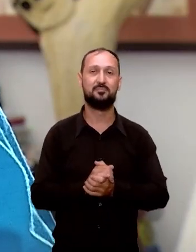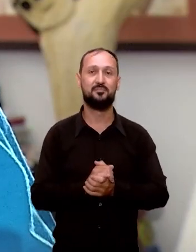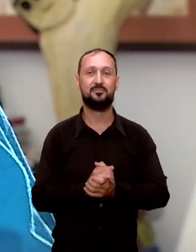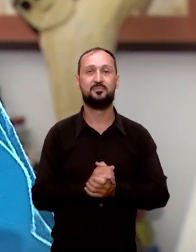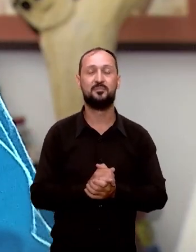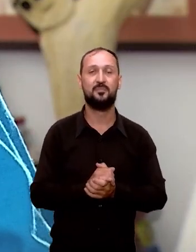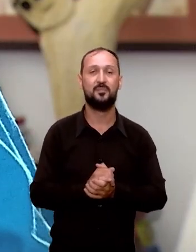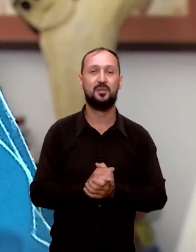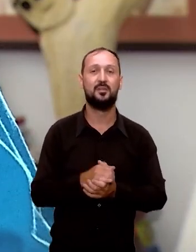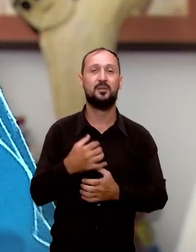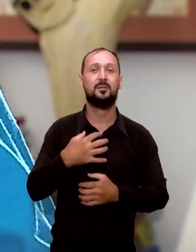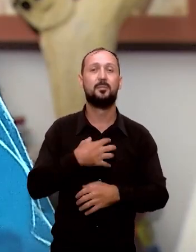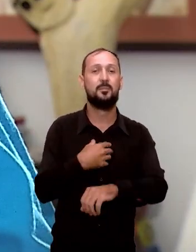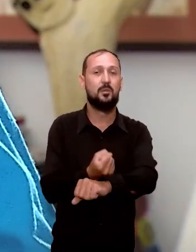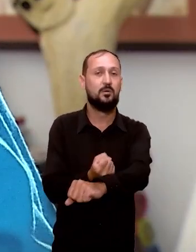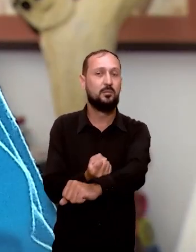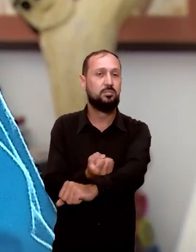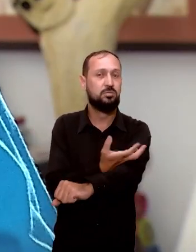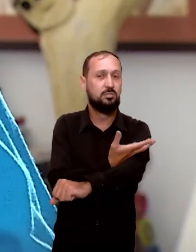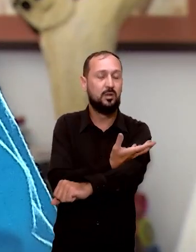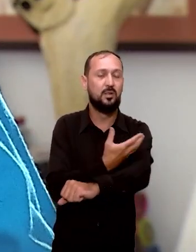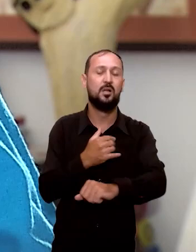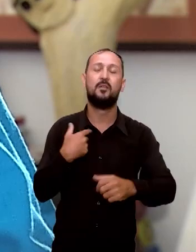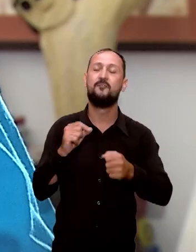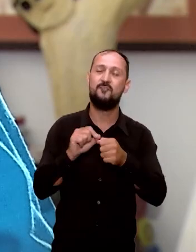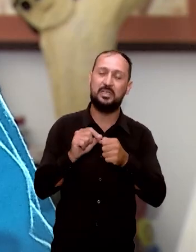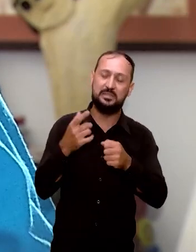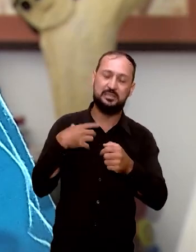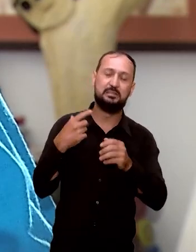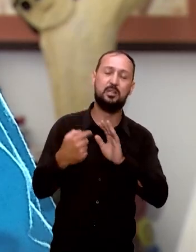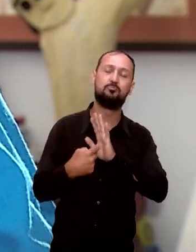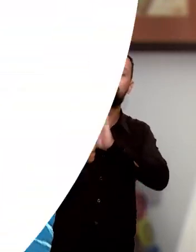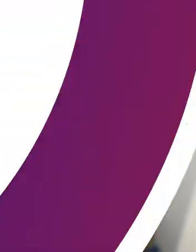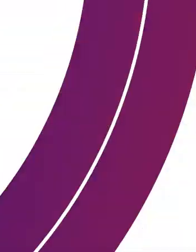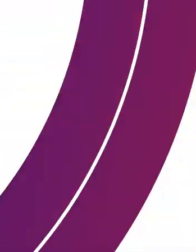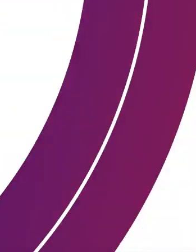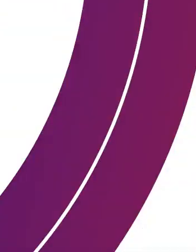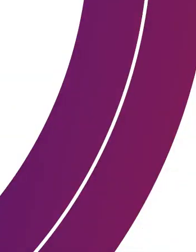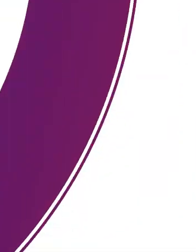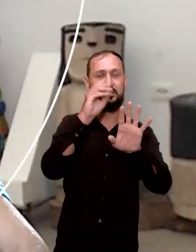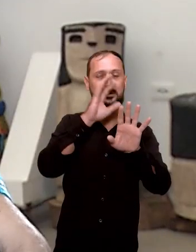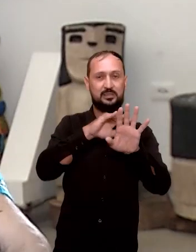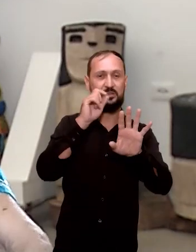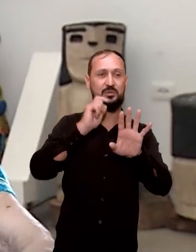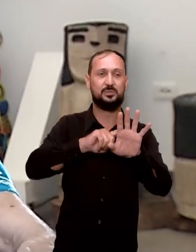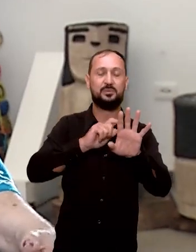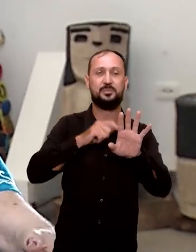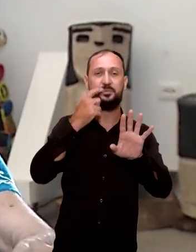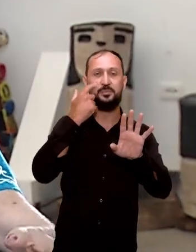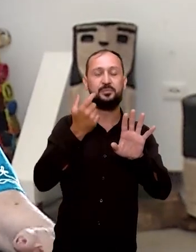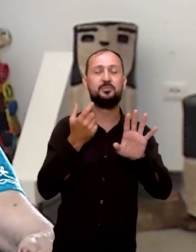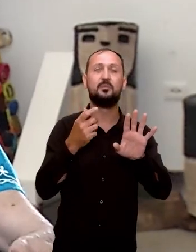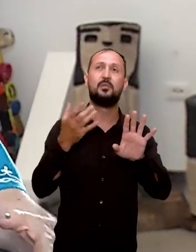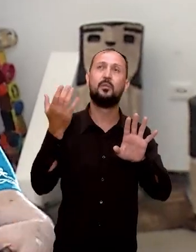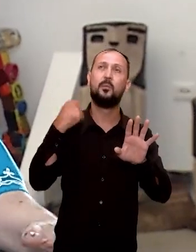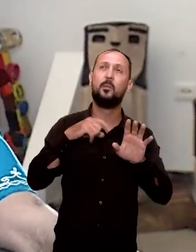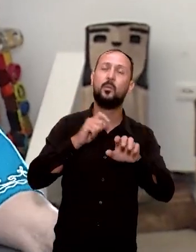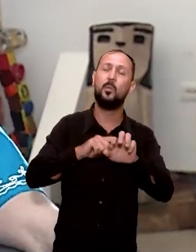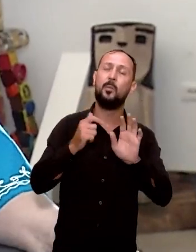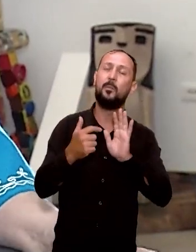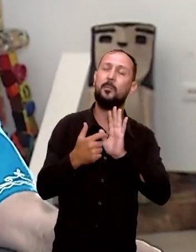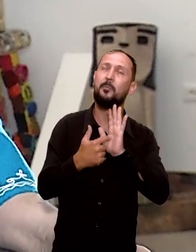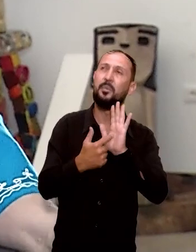Então, eu punha muito sentimento em tudo que eu fazia. Quando eu tive uma fase